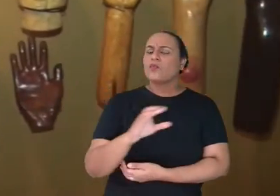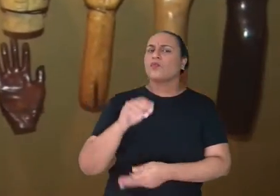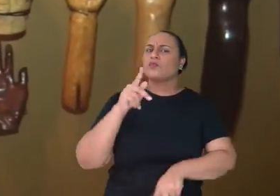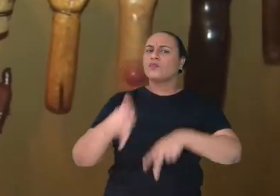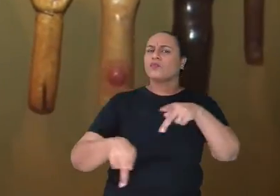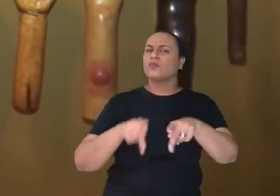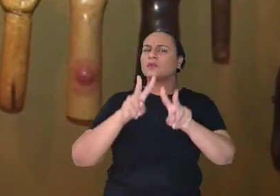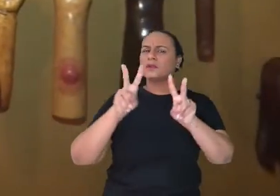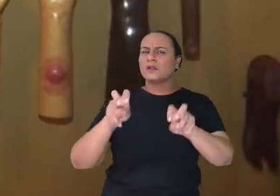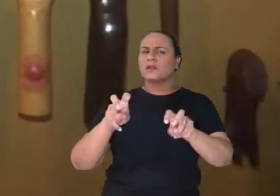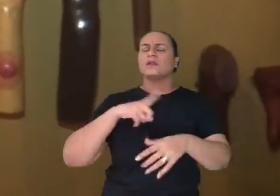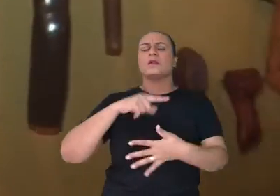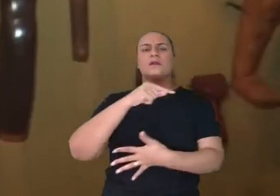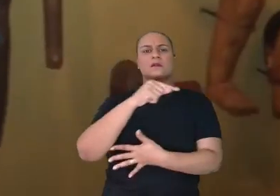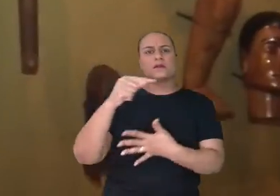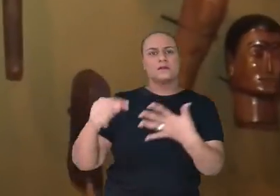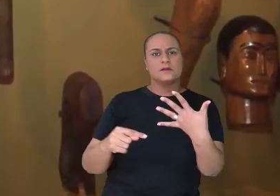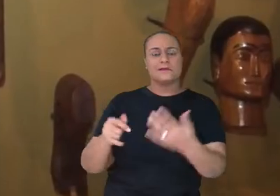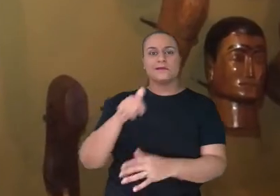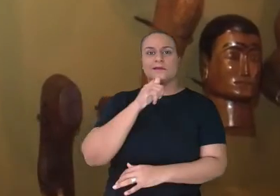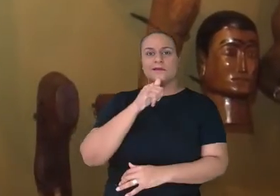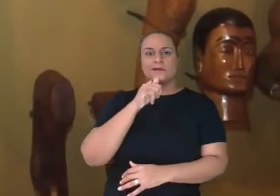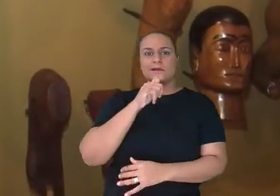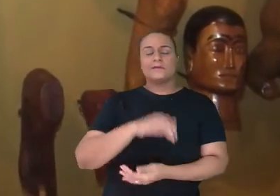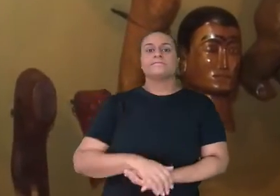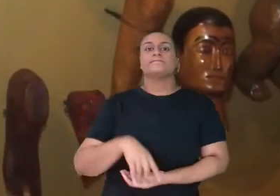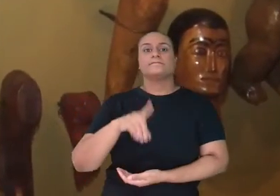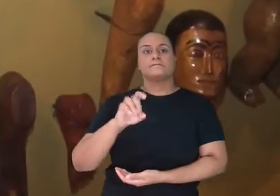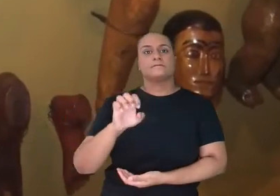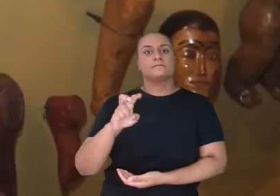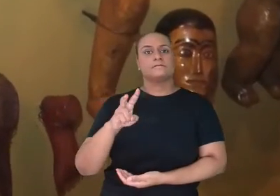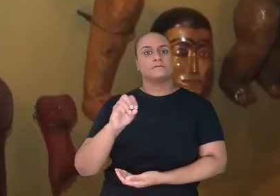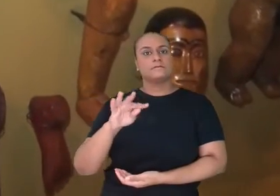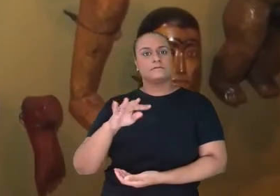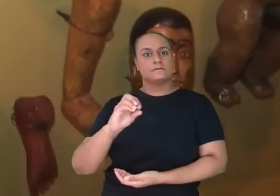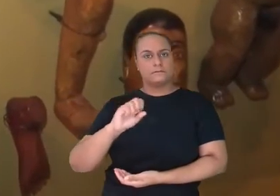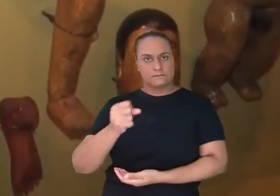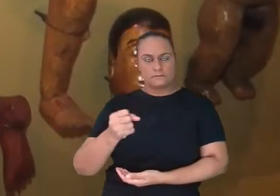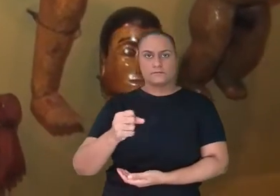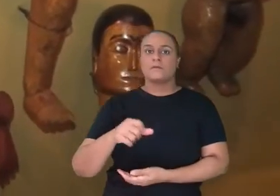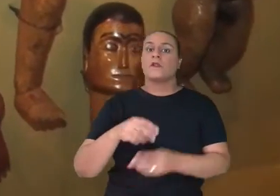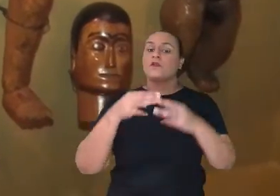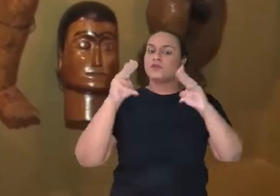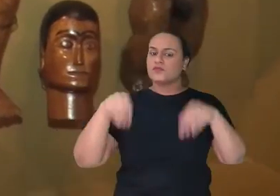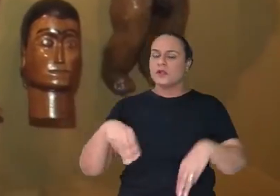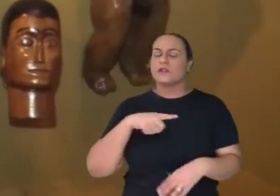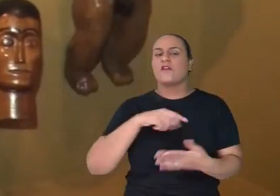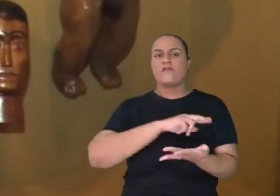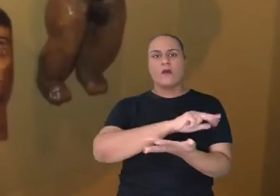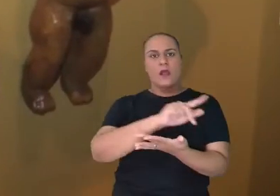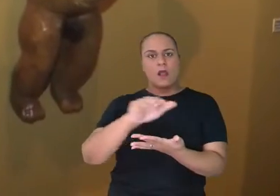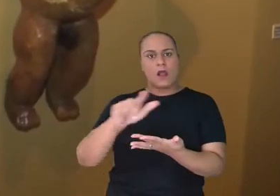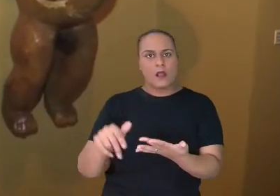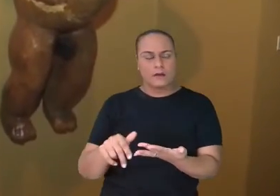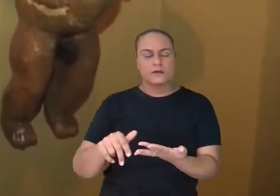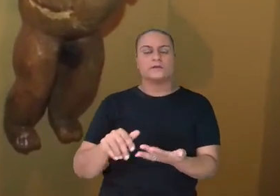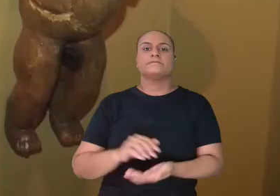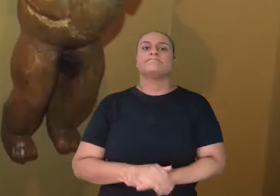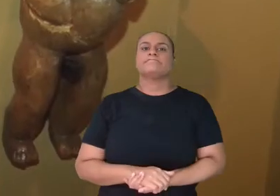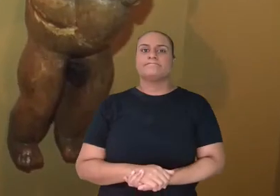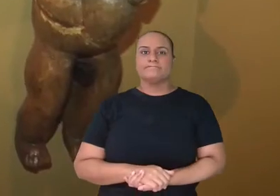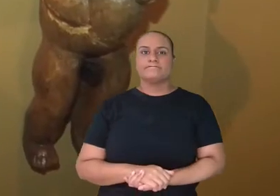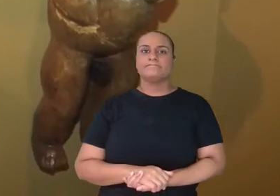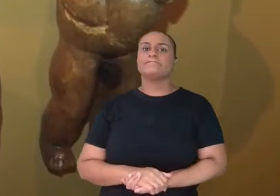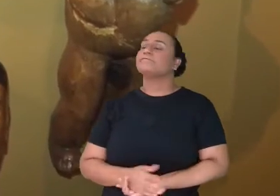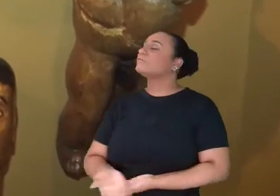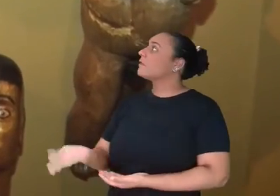a gente tem esses elementos como, por exemplo, os esvotos. No museu a gente tem uma coleção enorme e muito interessante de esvotos, que são